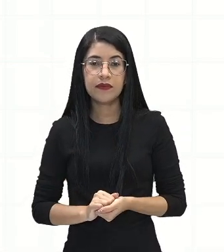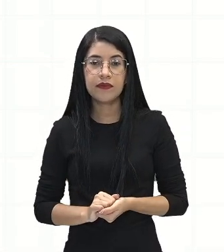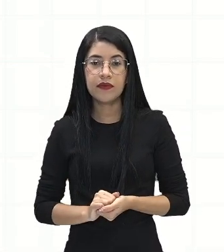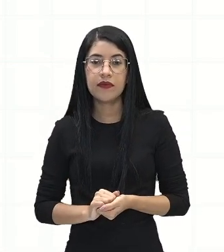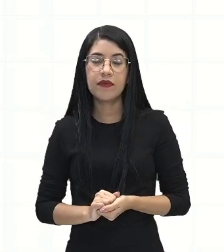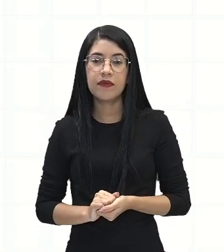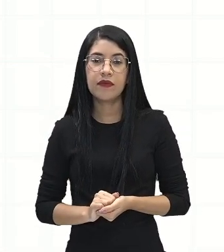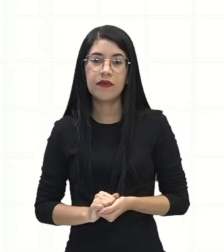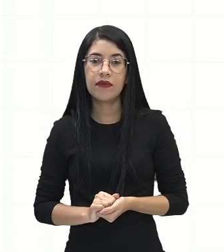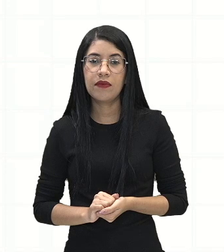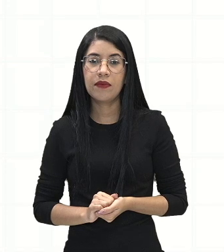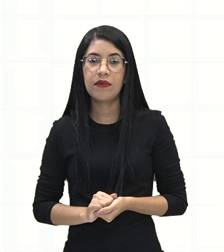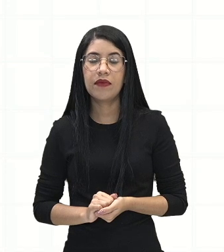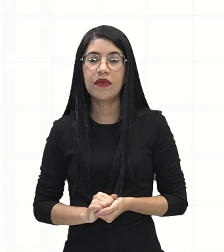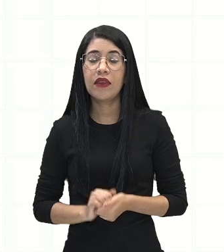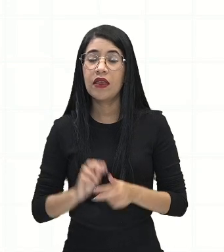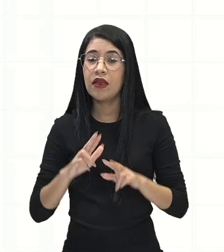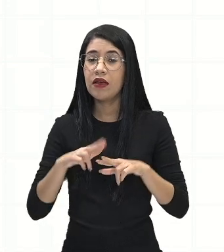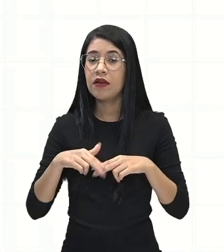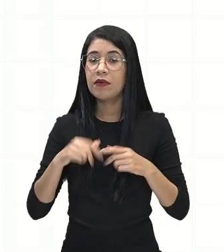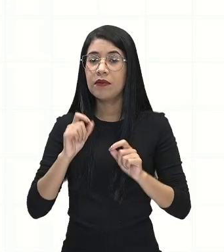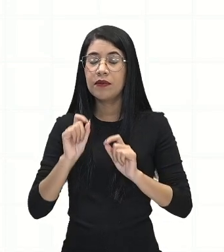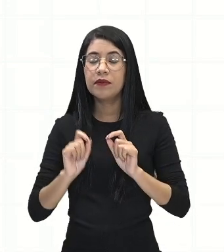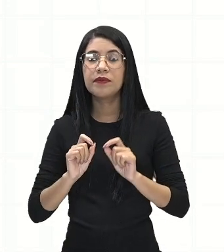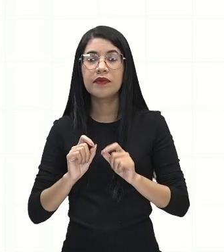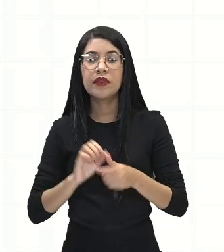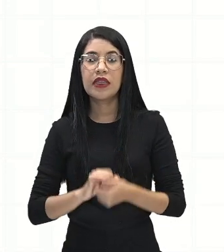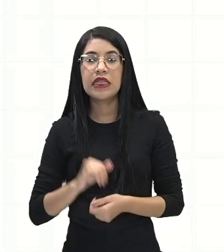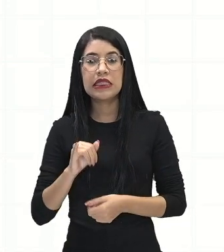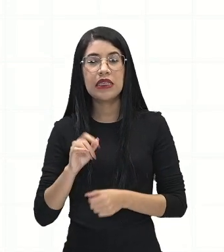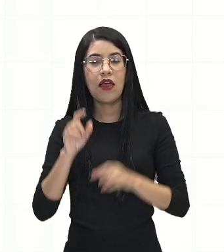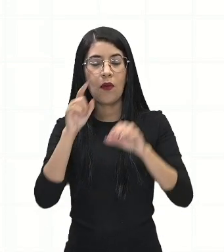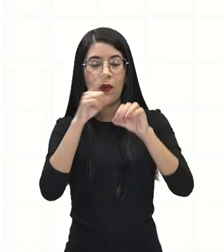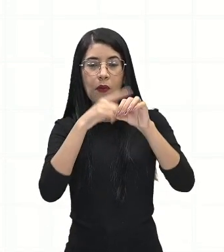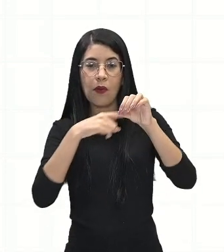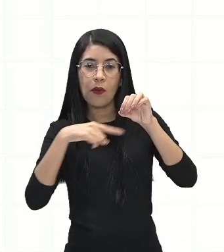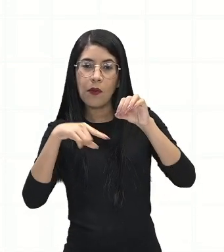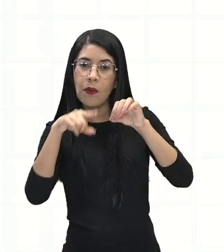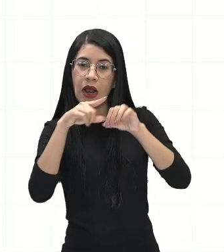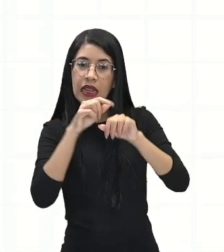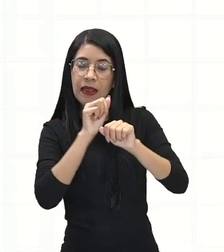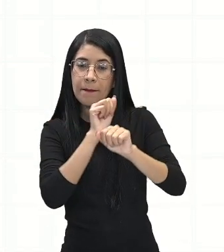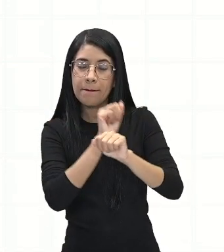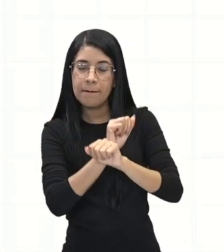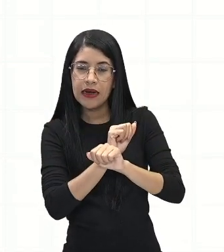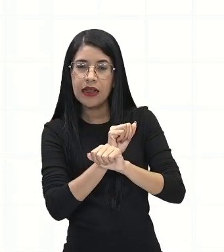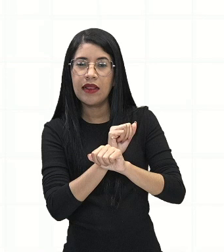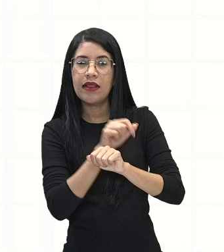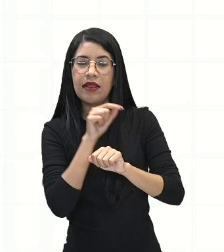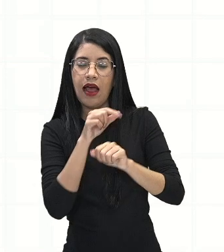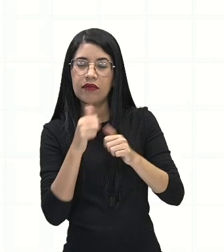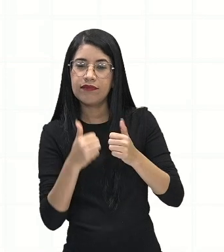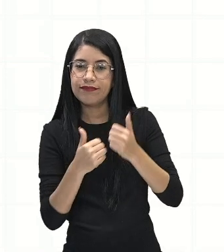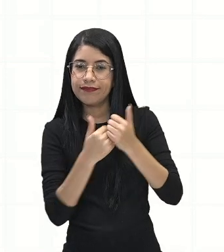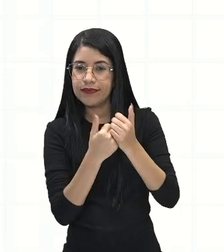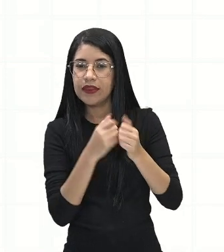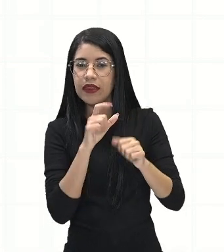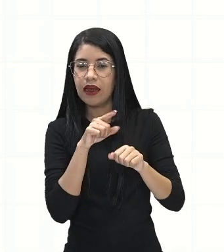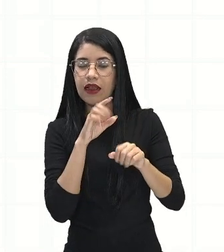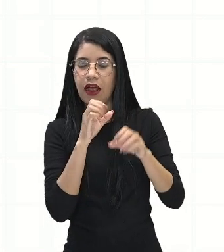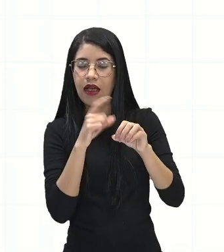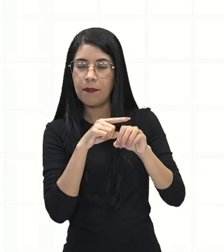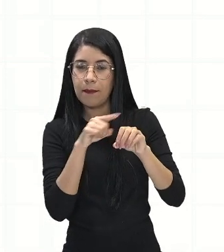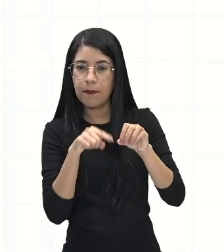suspender esse peso. Então, por isso que se diz aí, olha, que o seu eixo, por estar preso em algum ponto de apoio, né? Um